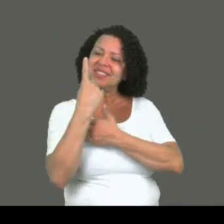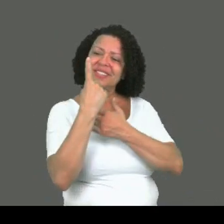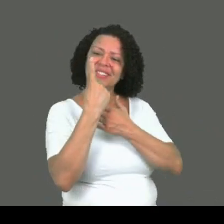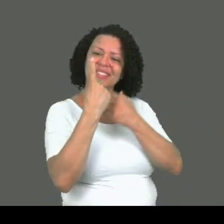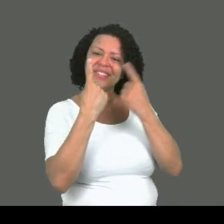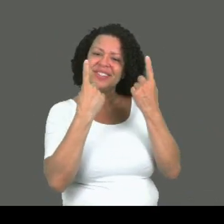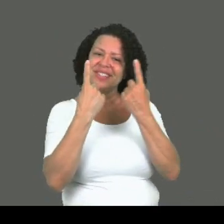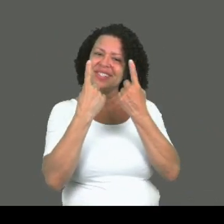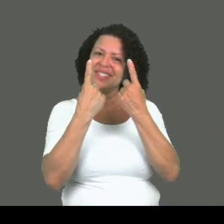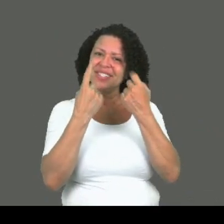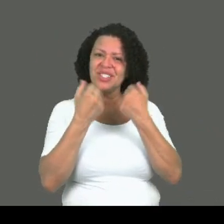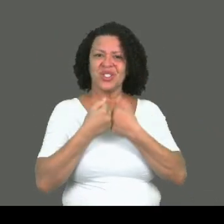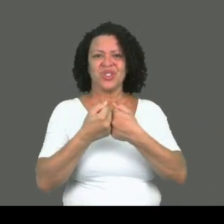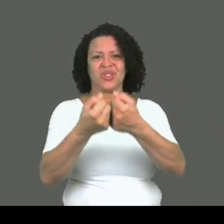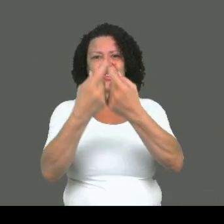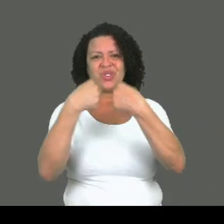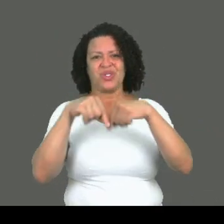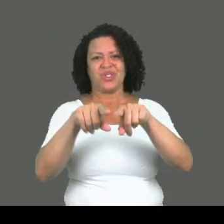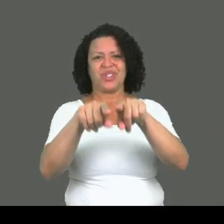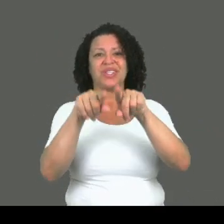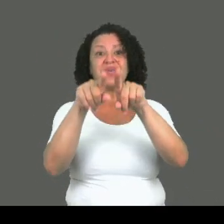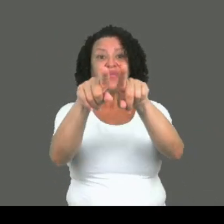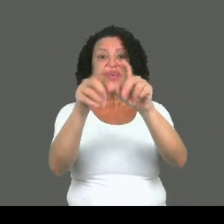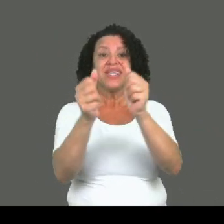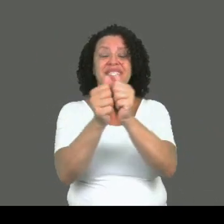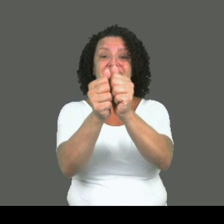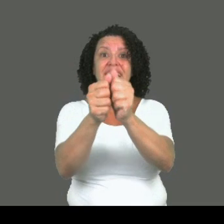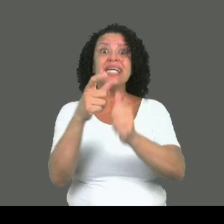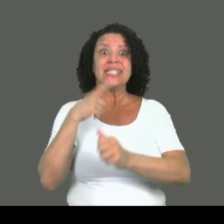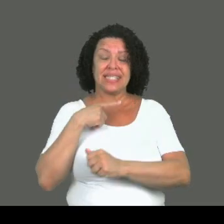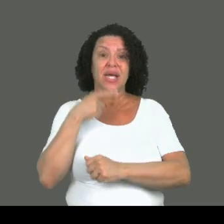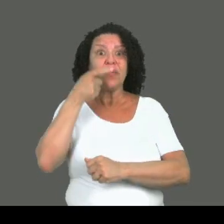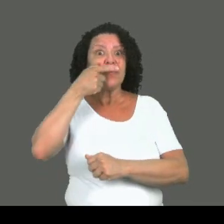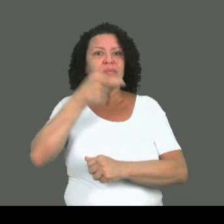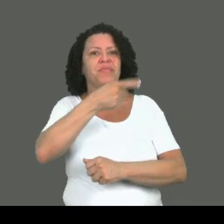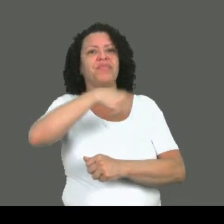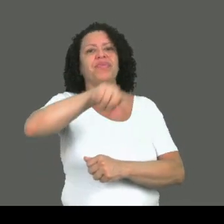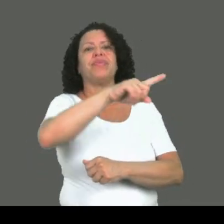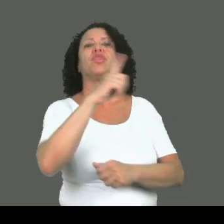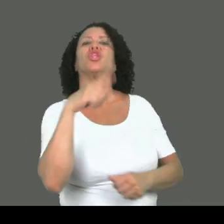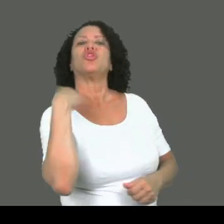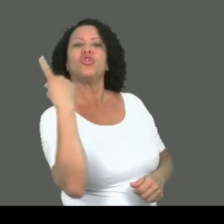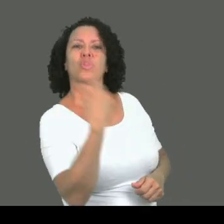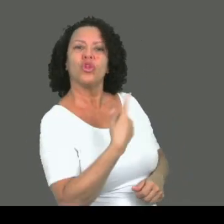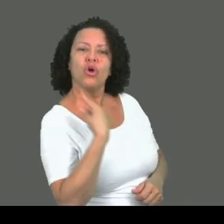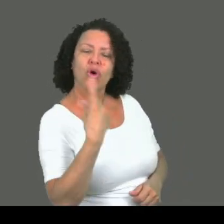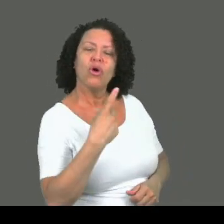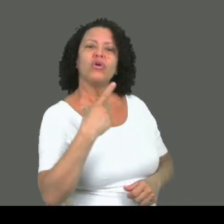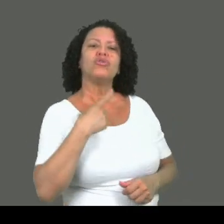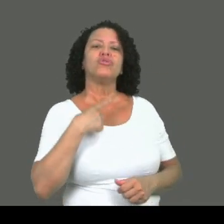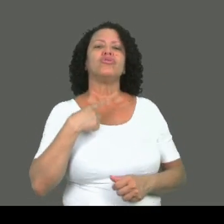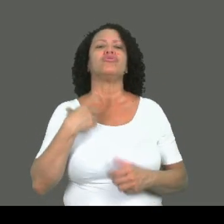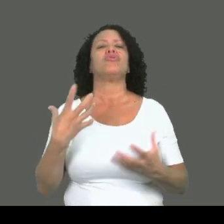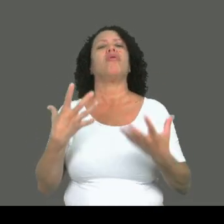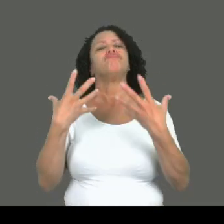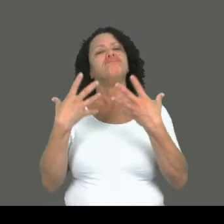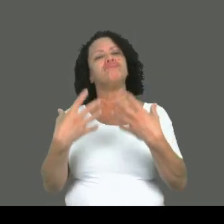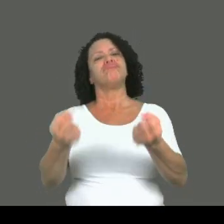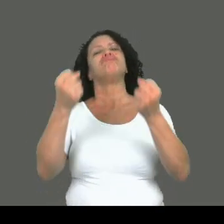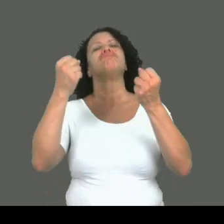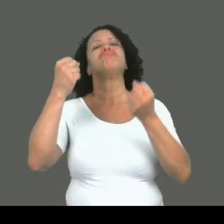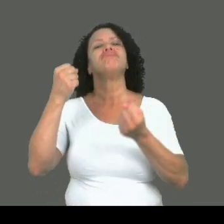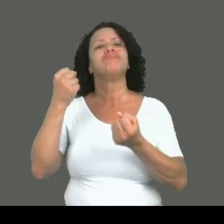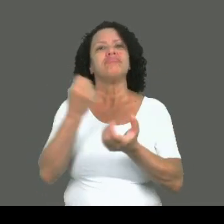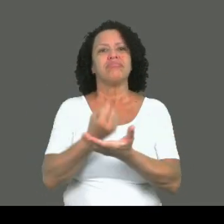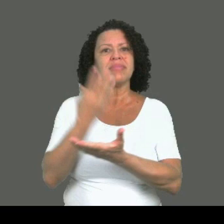terra. E aqui eu ainda entro com uma observação. Quer dizer, nós que somos adeptos à doutrina espírita, né,